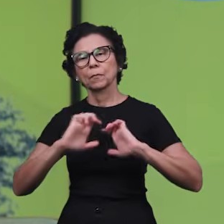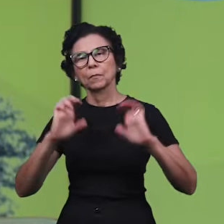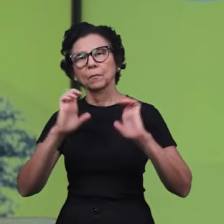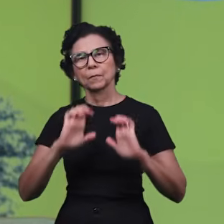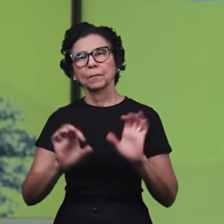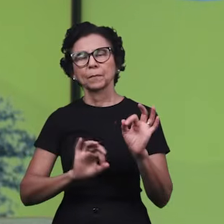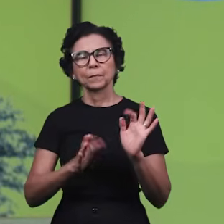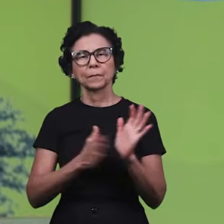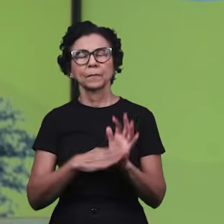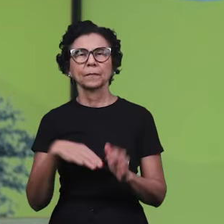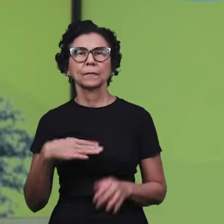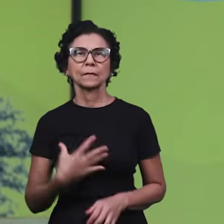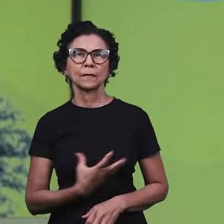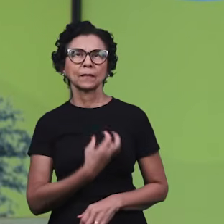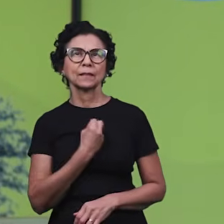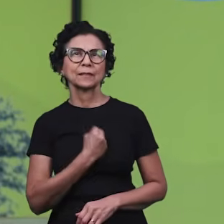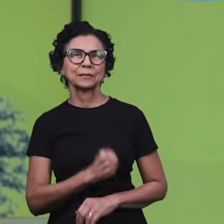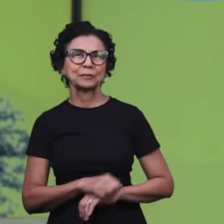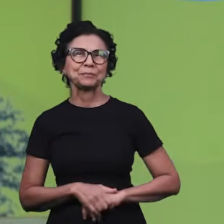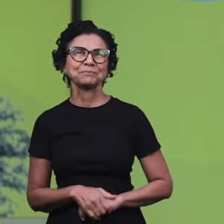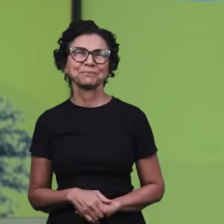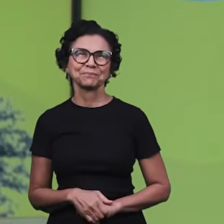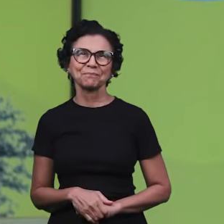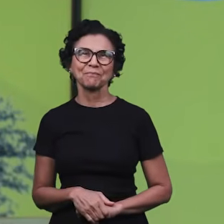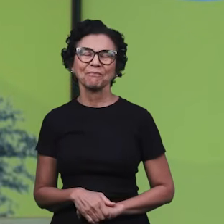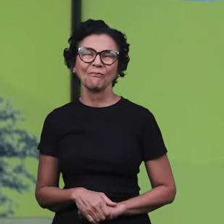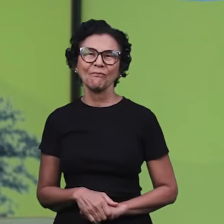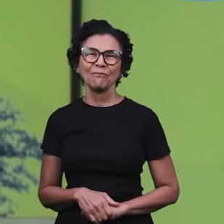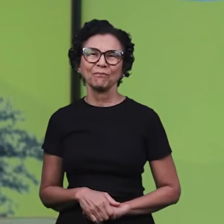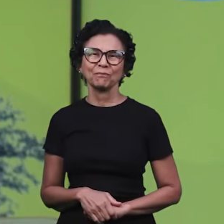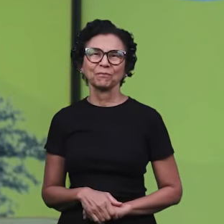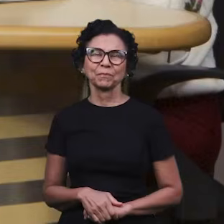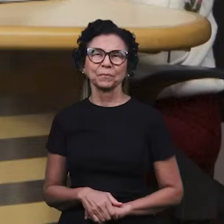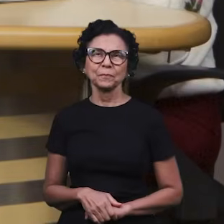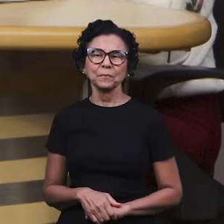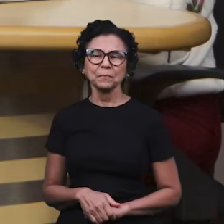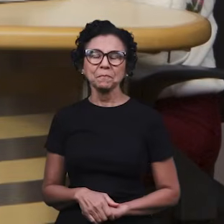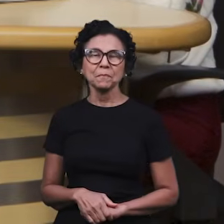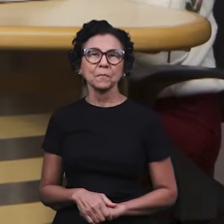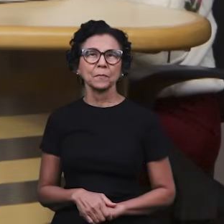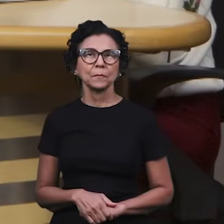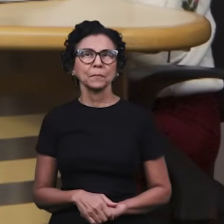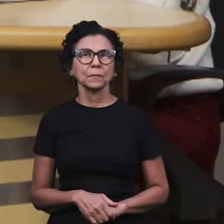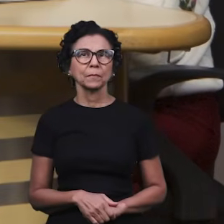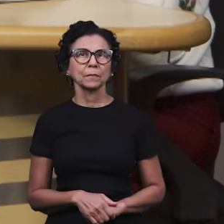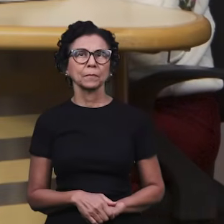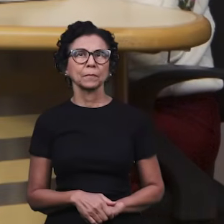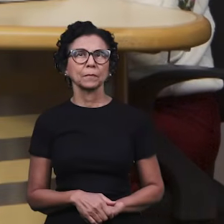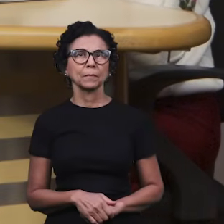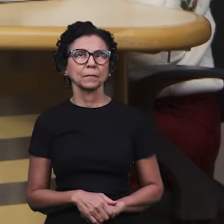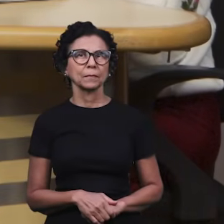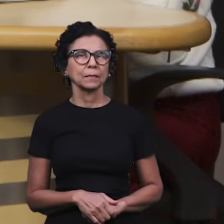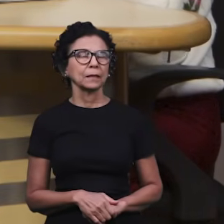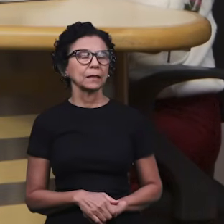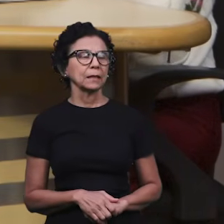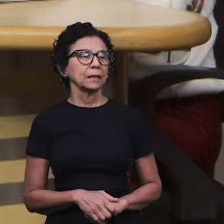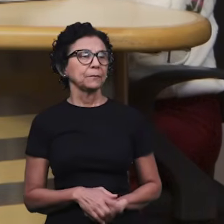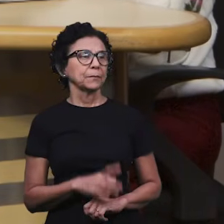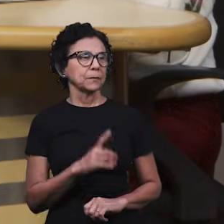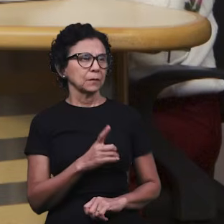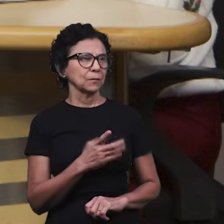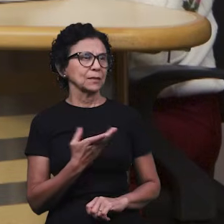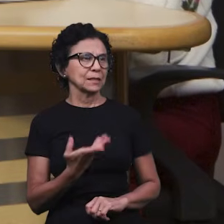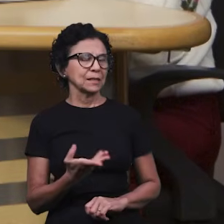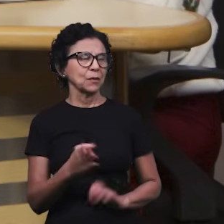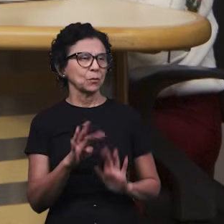da salvação, que ainda há muitas vidas a ser alcançada, né? Nesse trabalho de evangelização, já que para hoje você separou